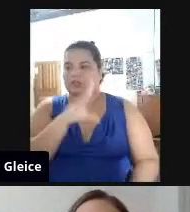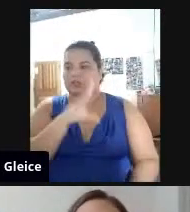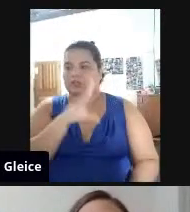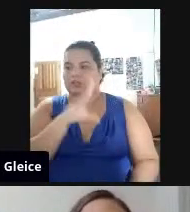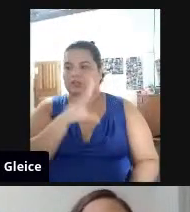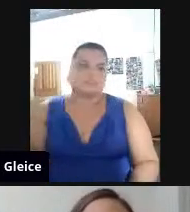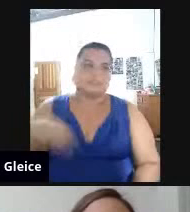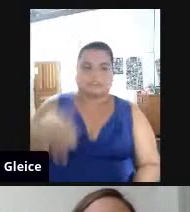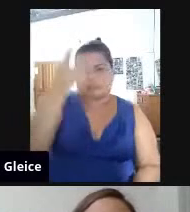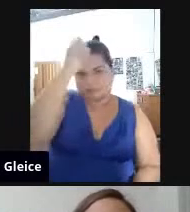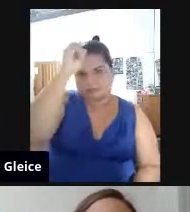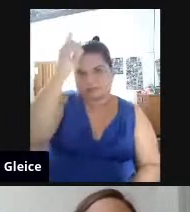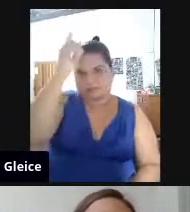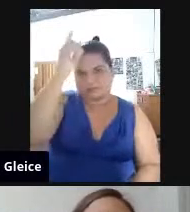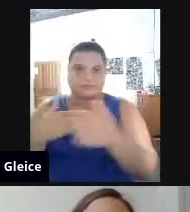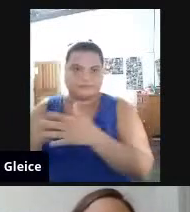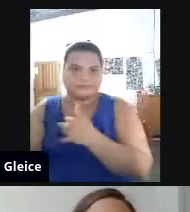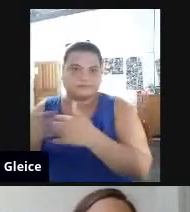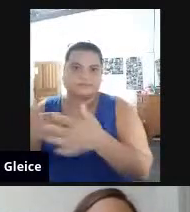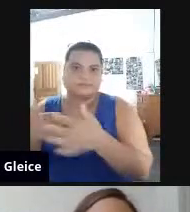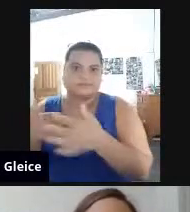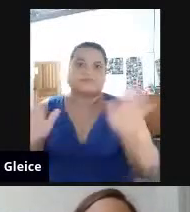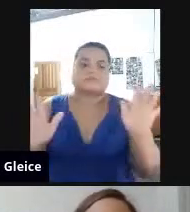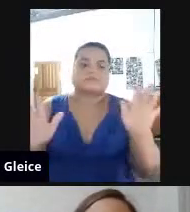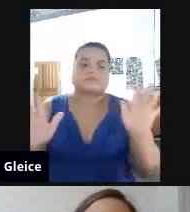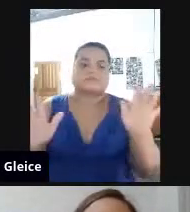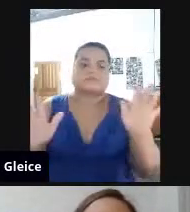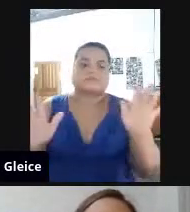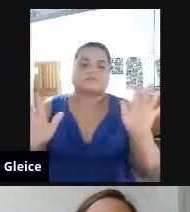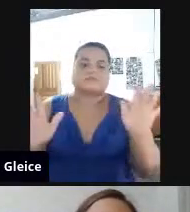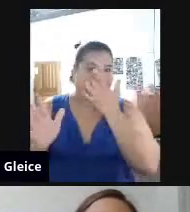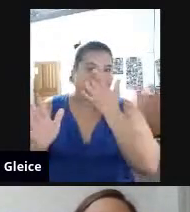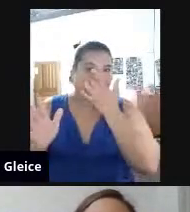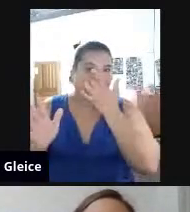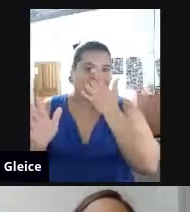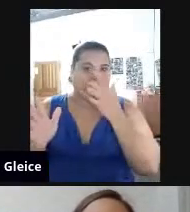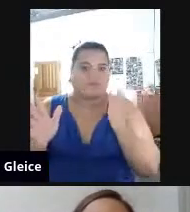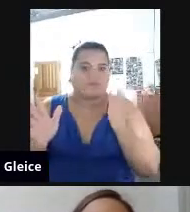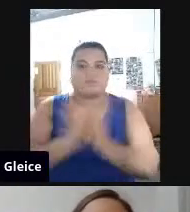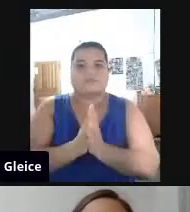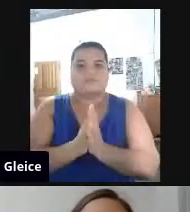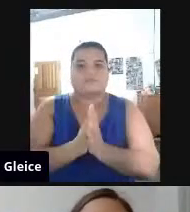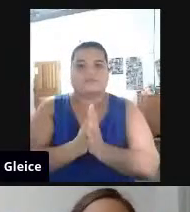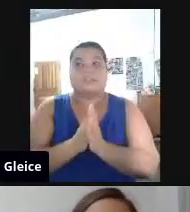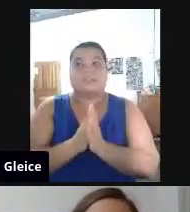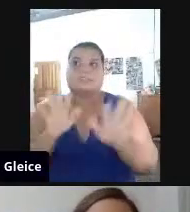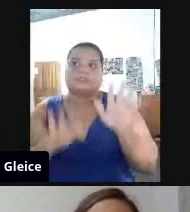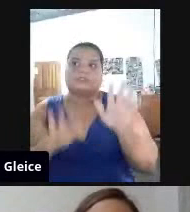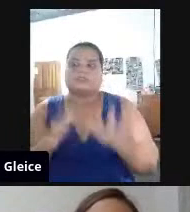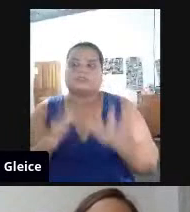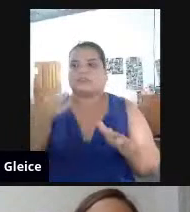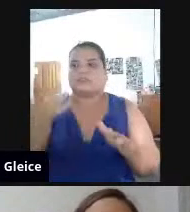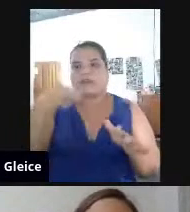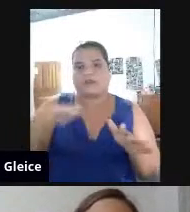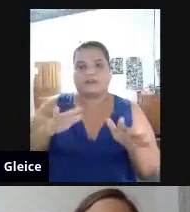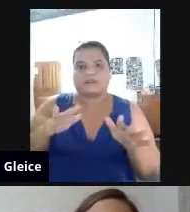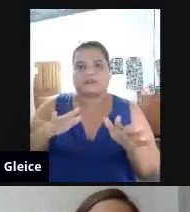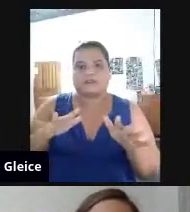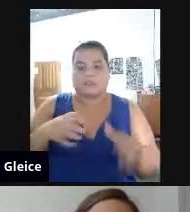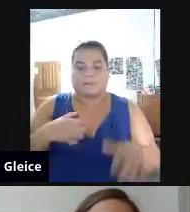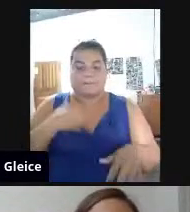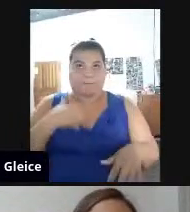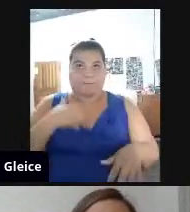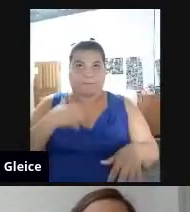tá? Então, esse grau do autismo vai ter relação com isso aí. Às vezes a gente vê assim, a criança, ela é agressiva, né?